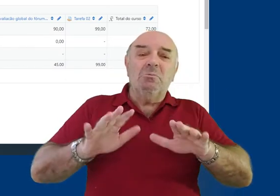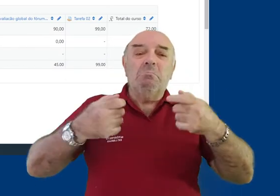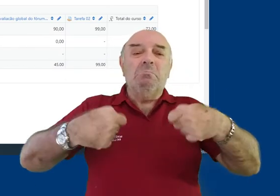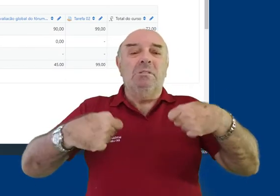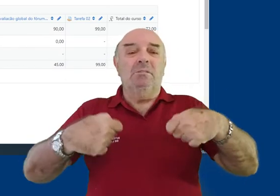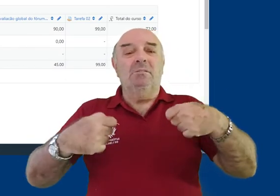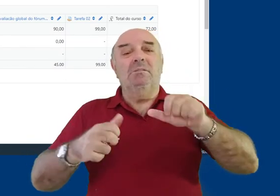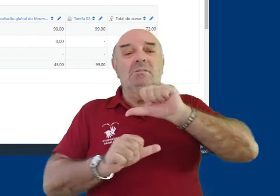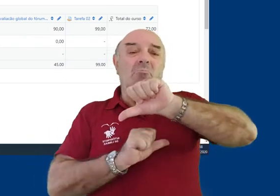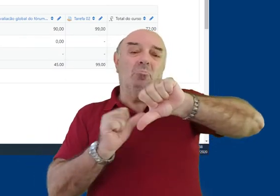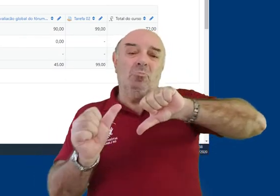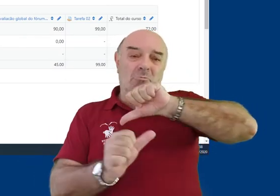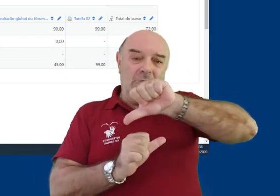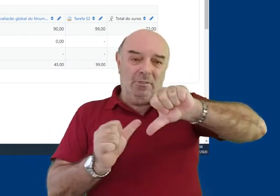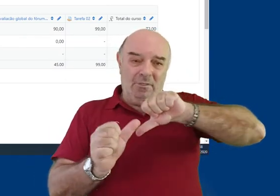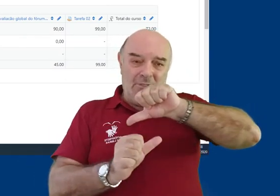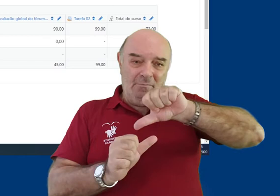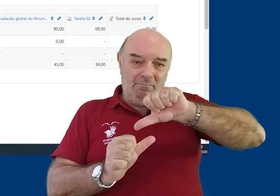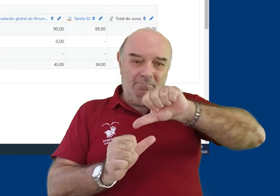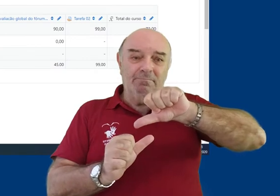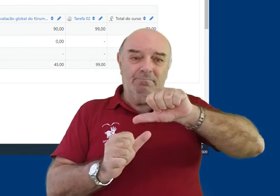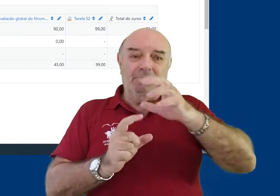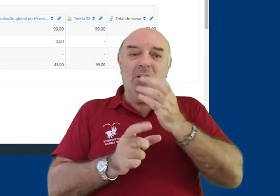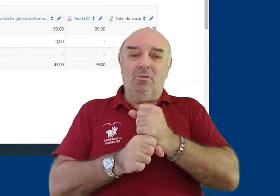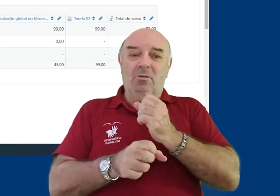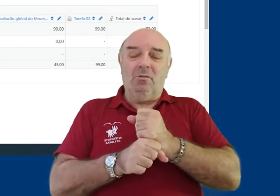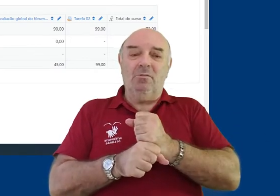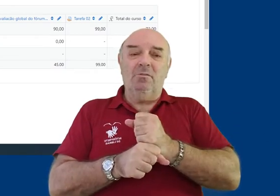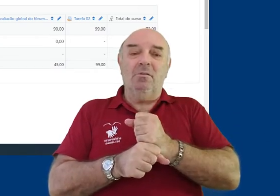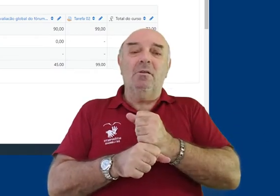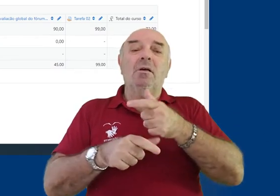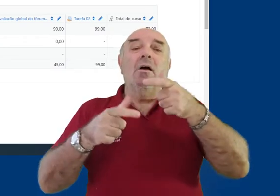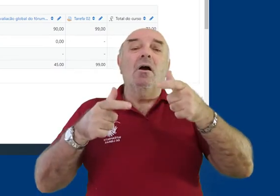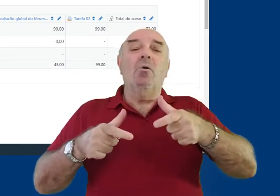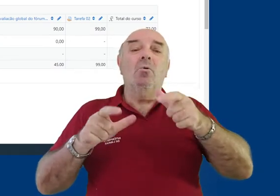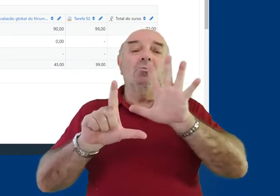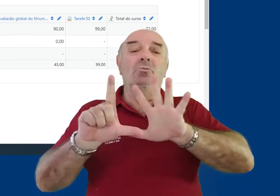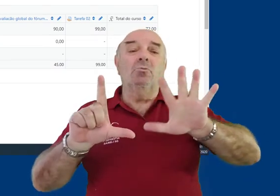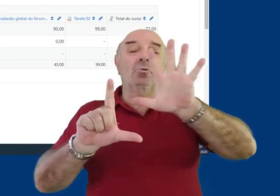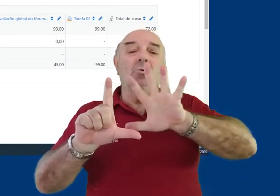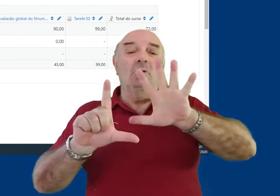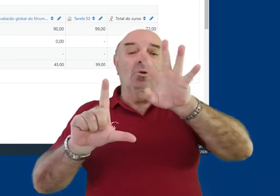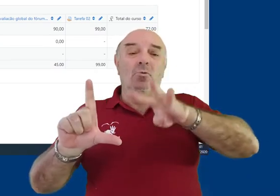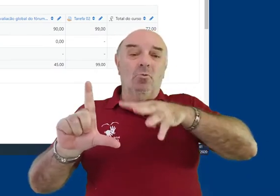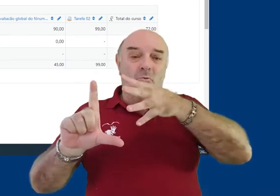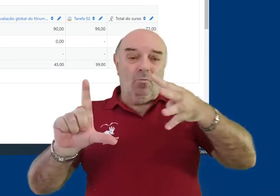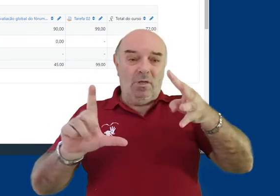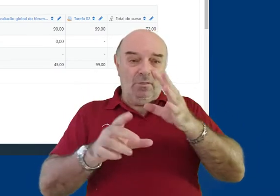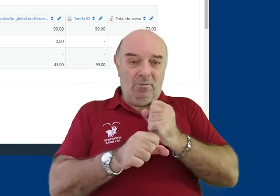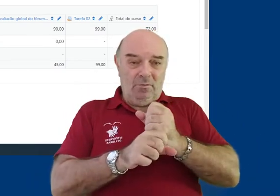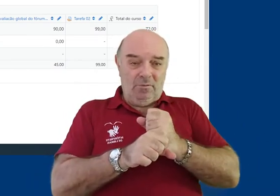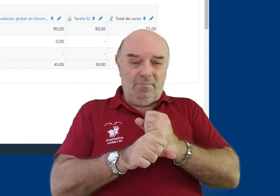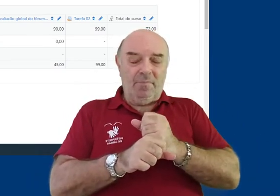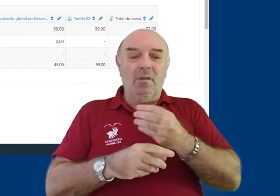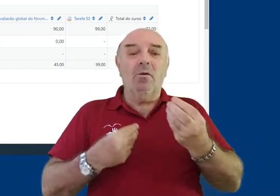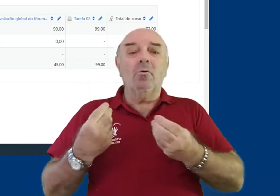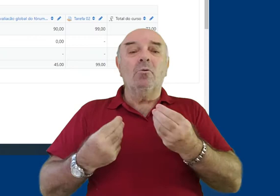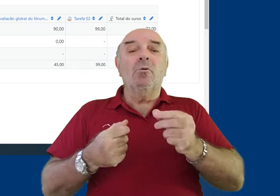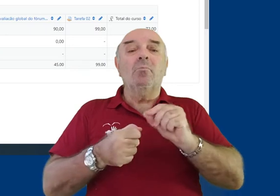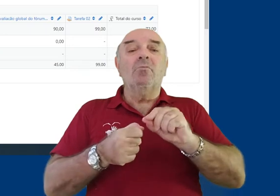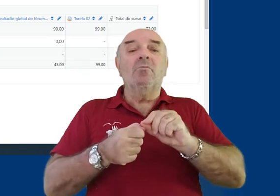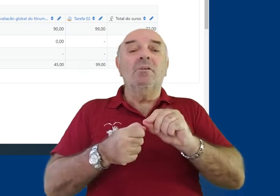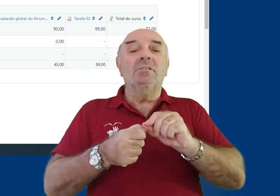alteração dessas notas no próprio quadro de notas. Para efetuar a sobreposição de uma